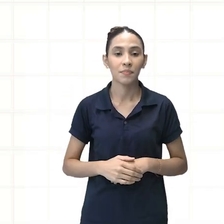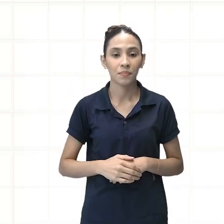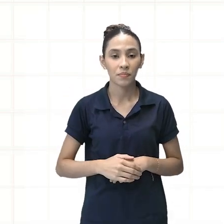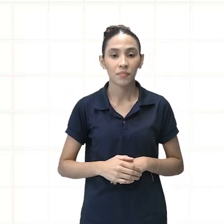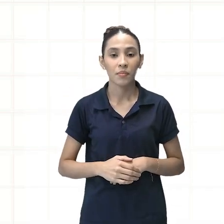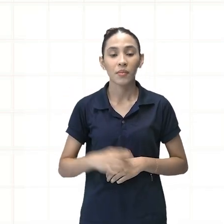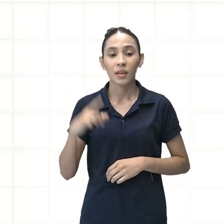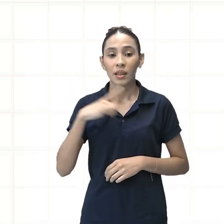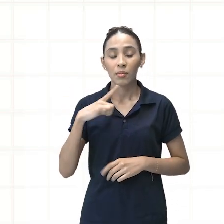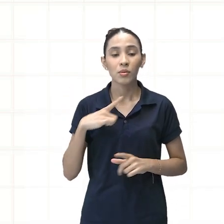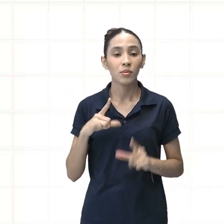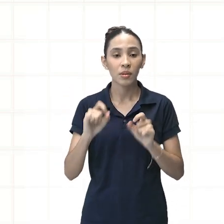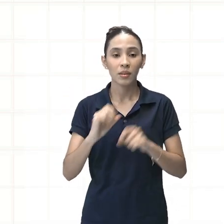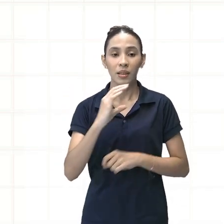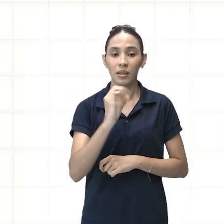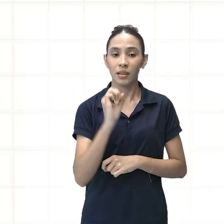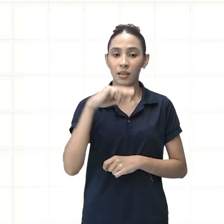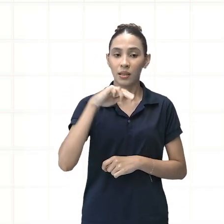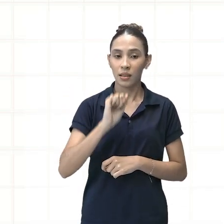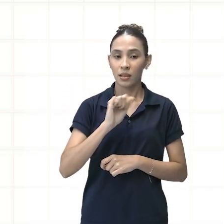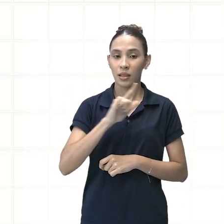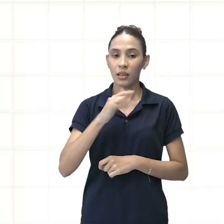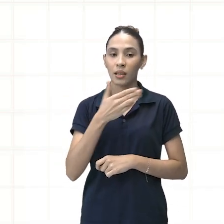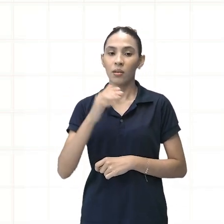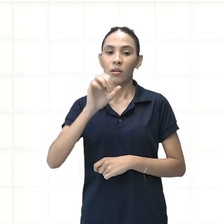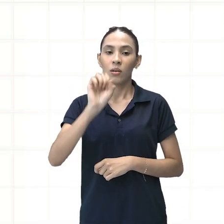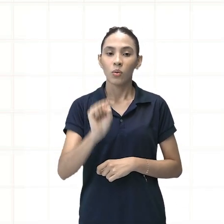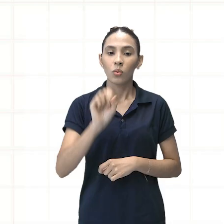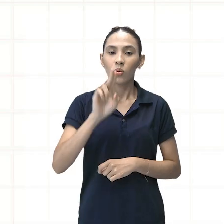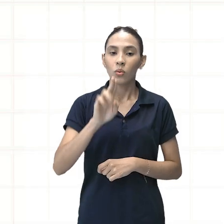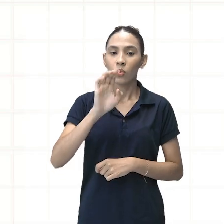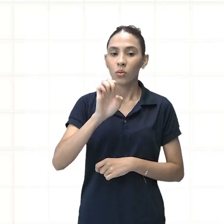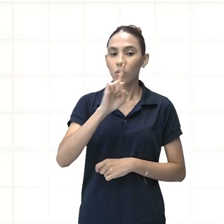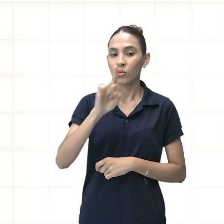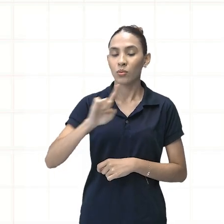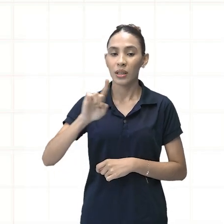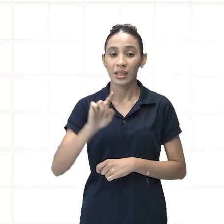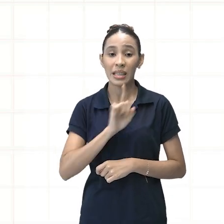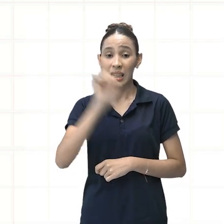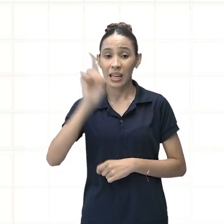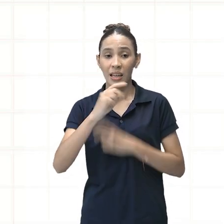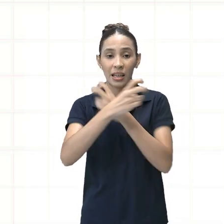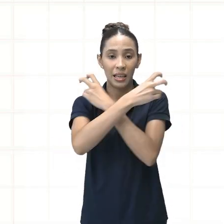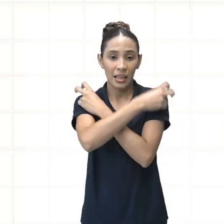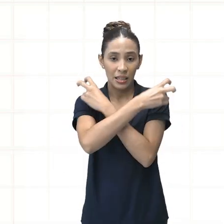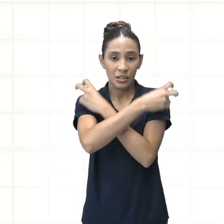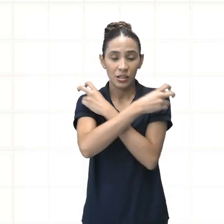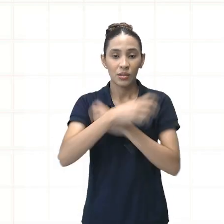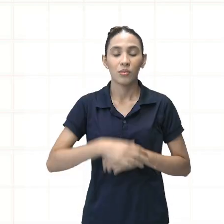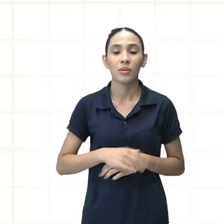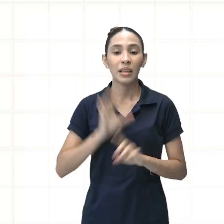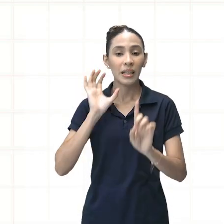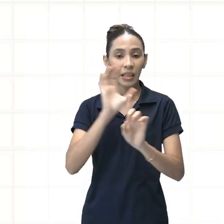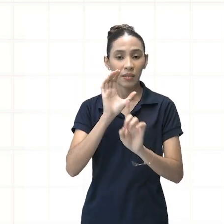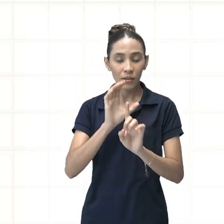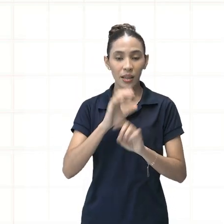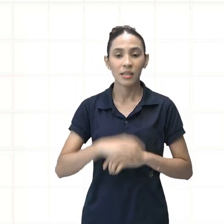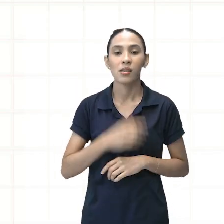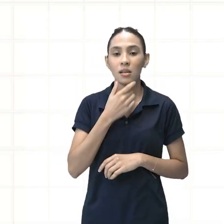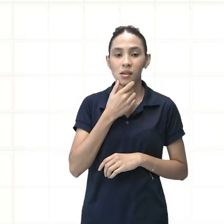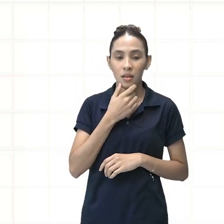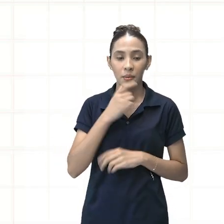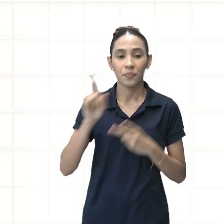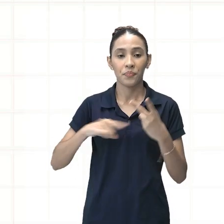africanas. Então, Canal de Suez, certo? No Egito, vai ficar sob influência da